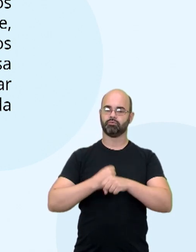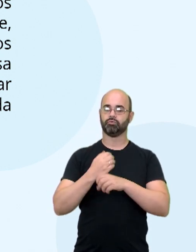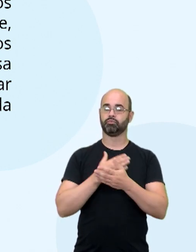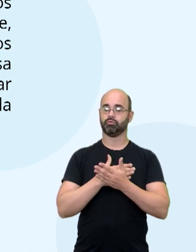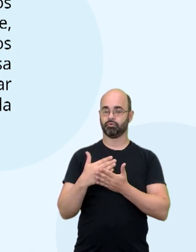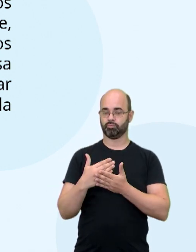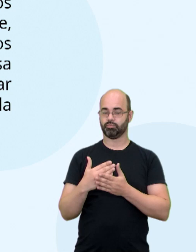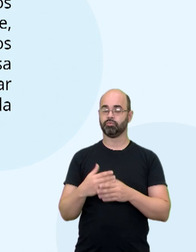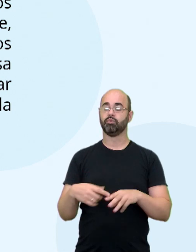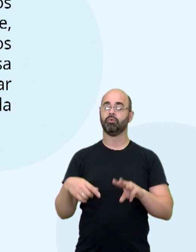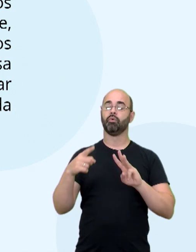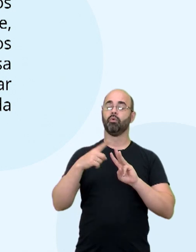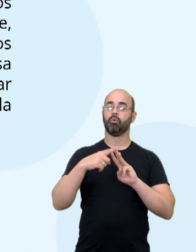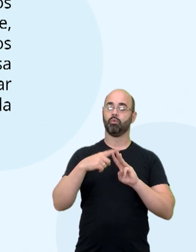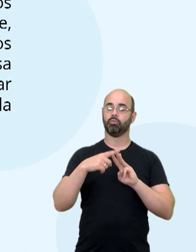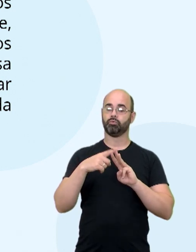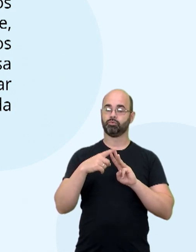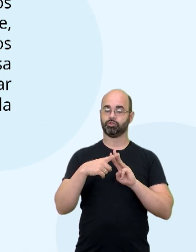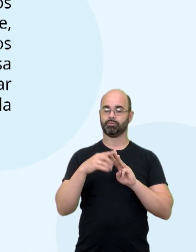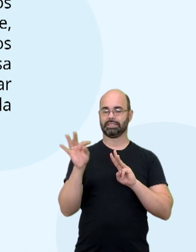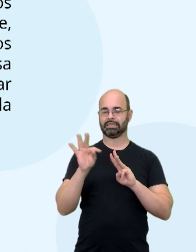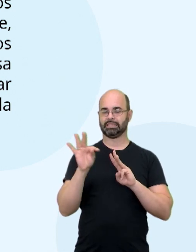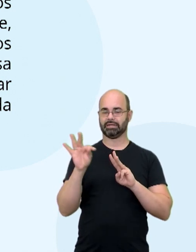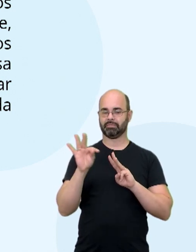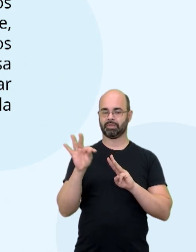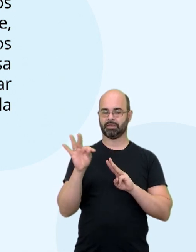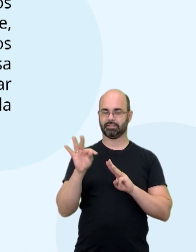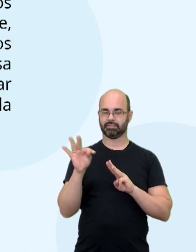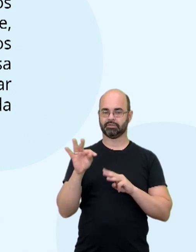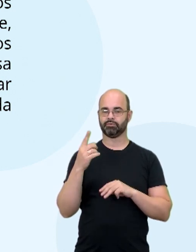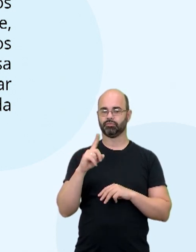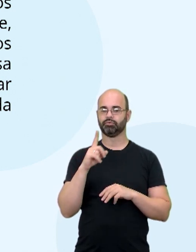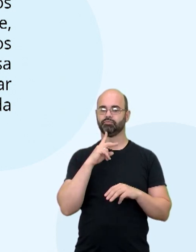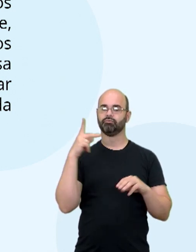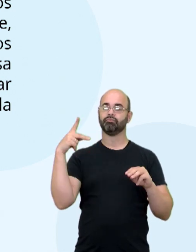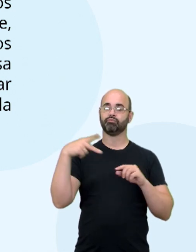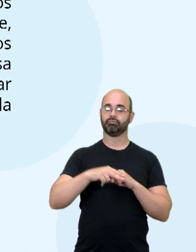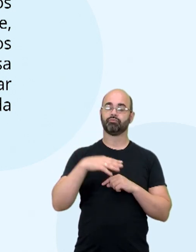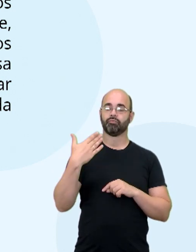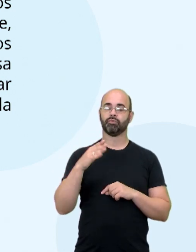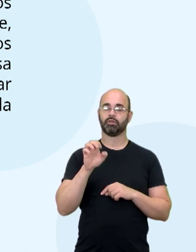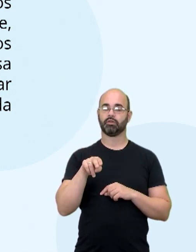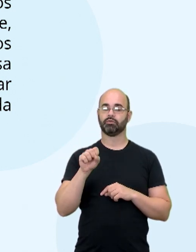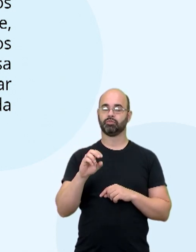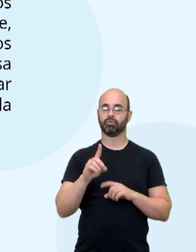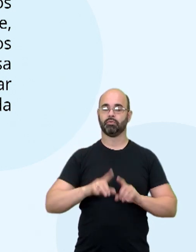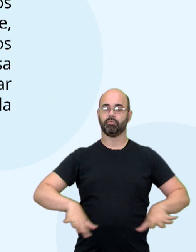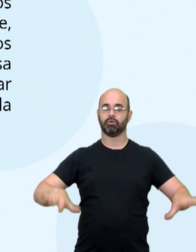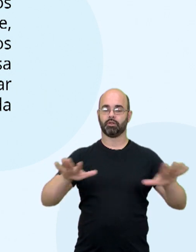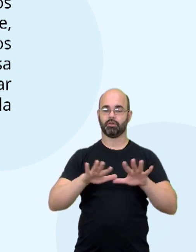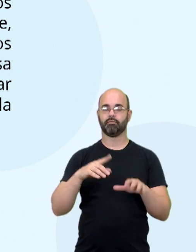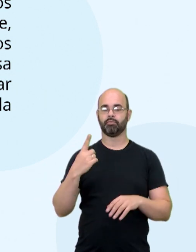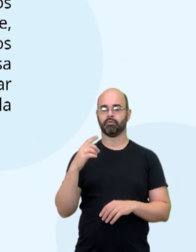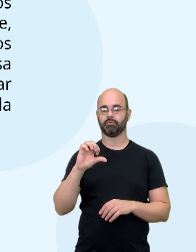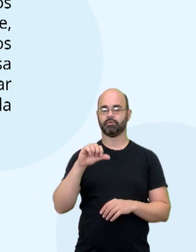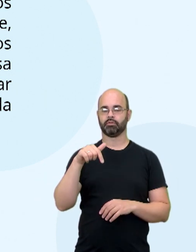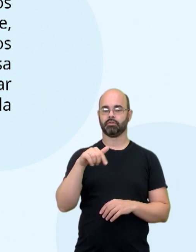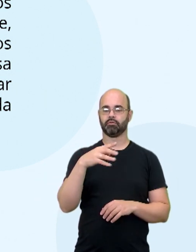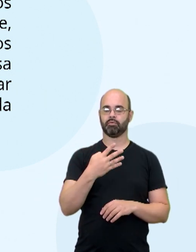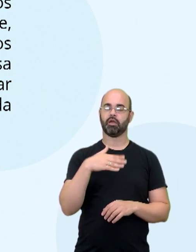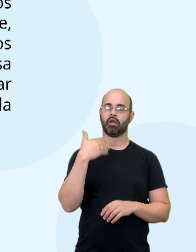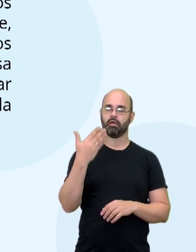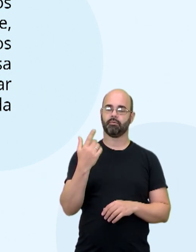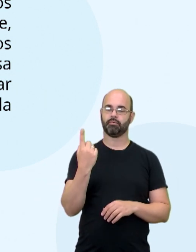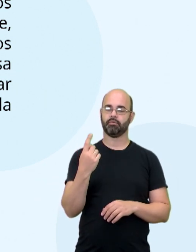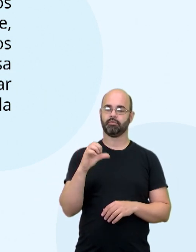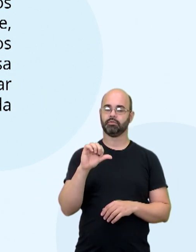último trimestre, sendo interrompidos nos anos de realização dos censos demográficos. Em 1974 e